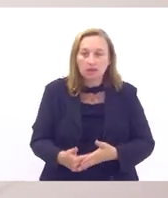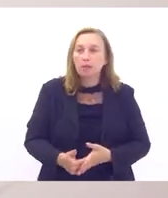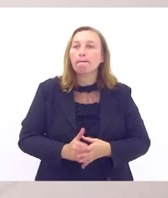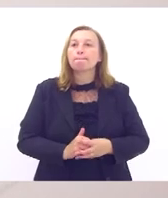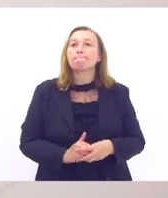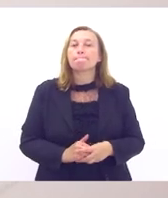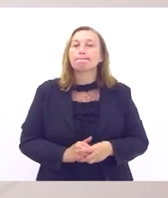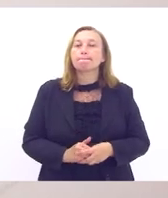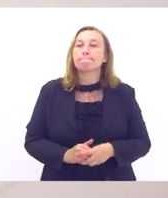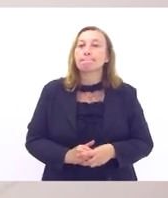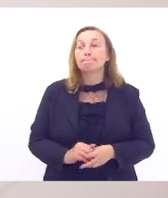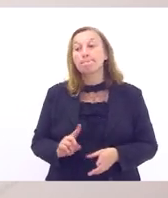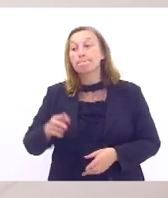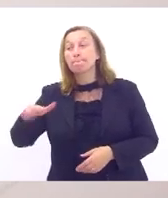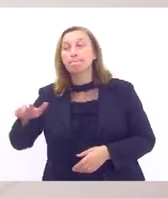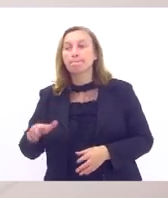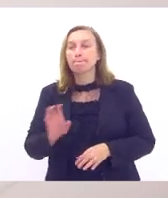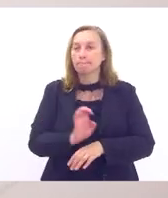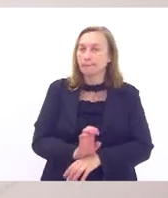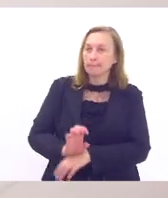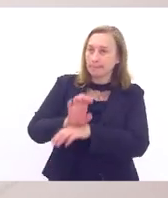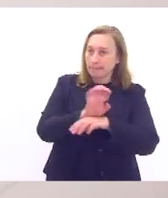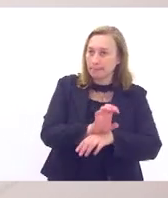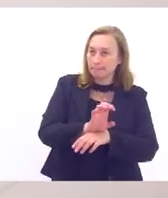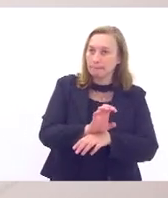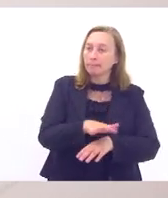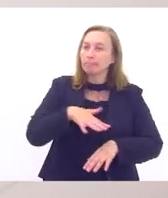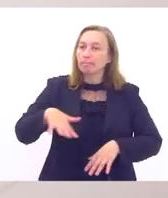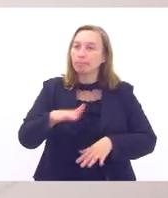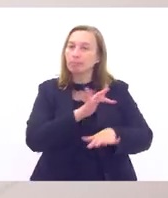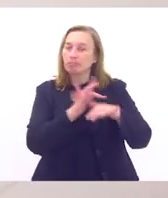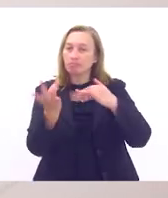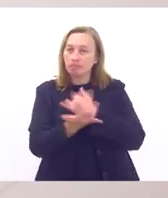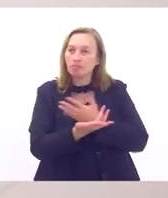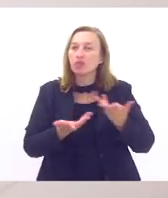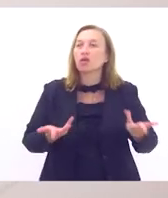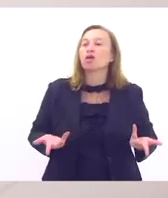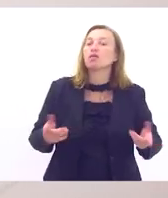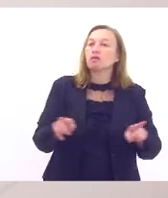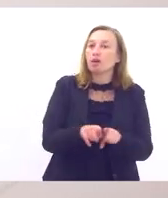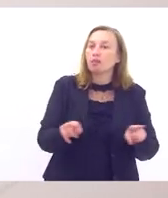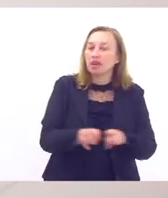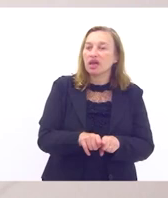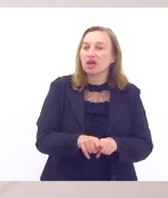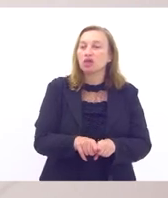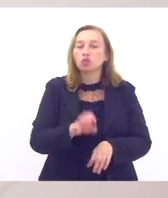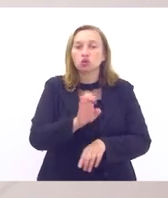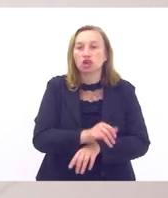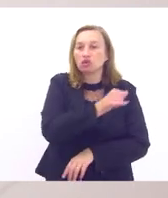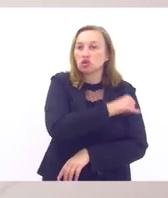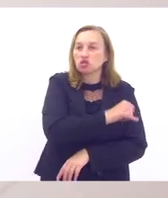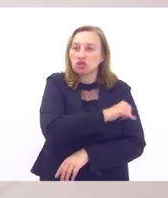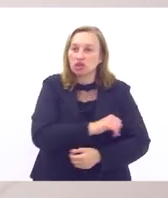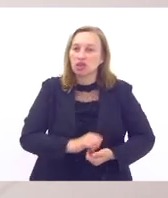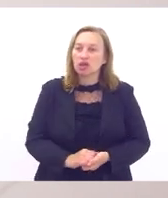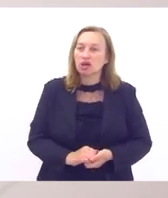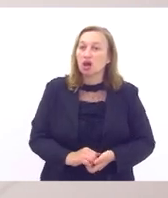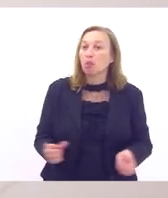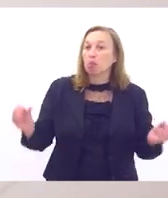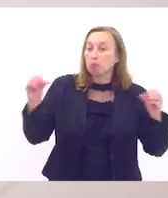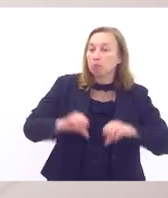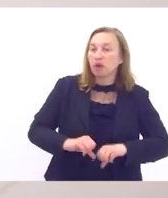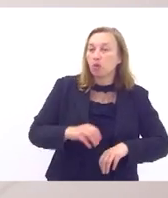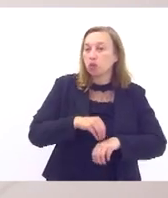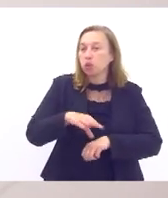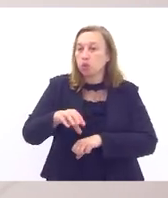Né. Os outros estados e as outras redes sociais acompanham com muito interesse, porque o Estado do Rio de Janeiro, apesar de ter os piores